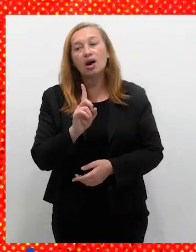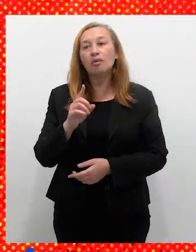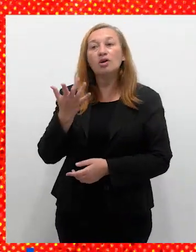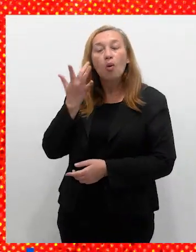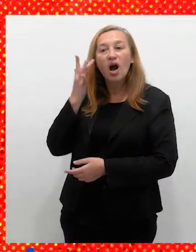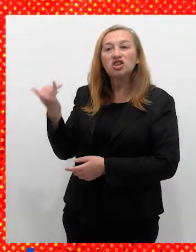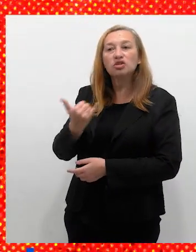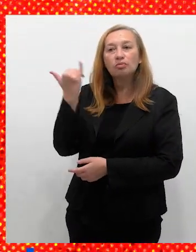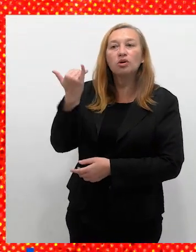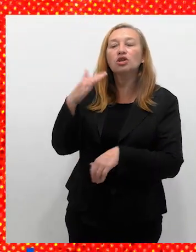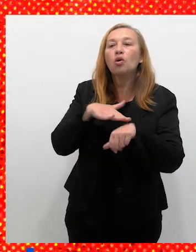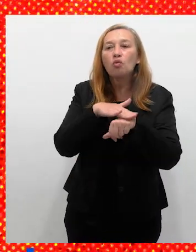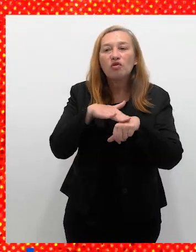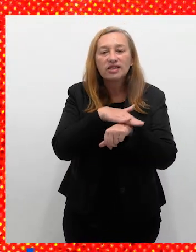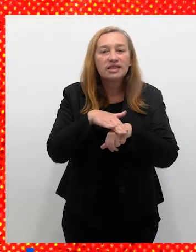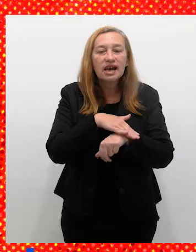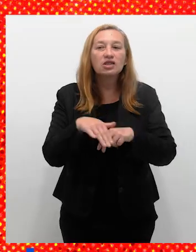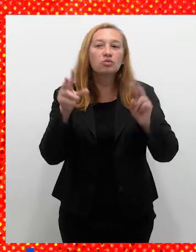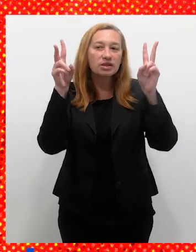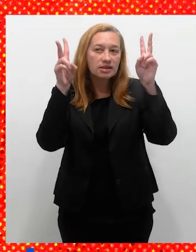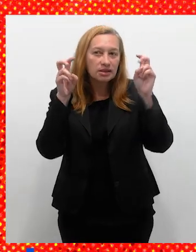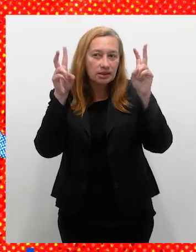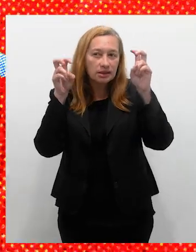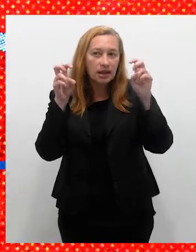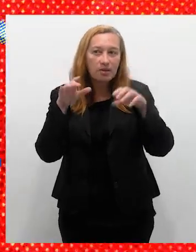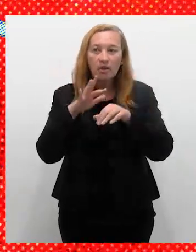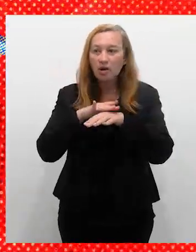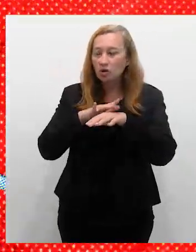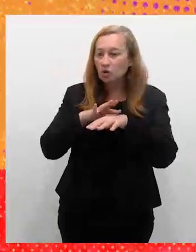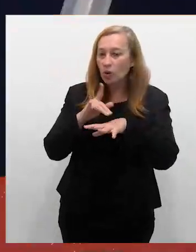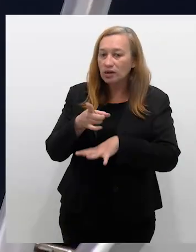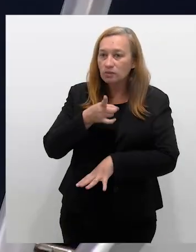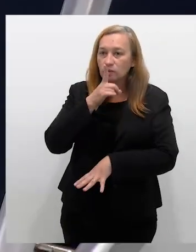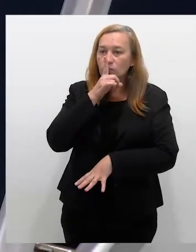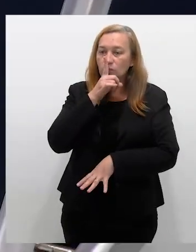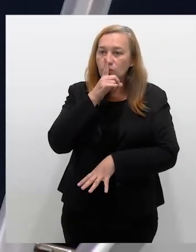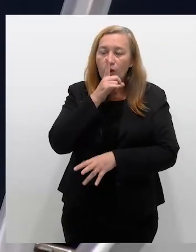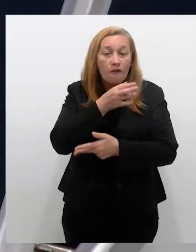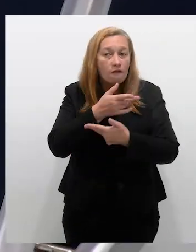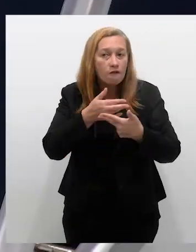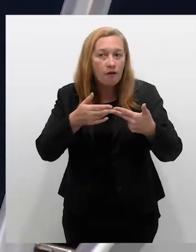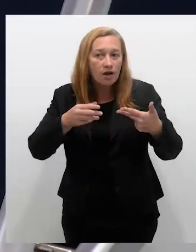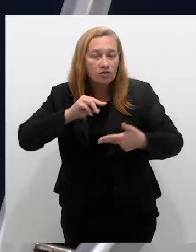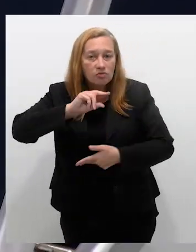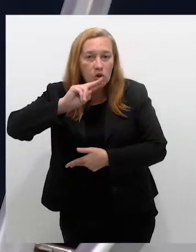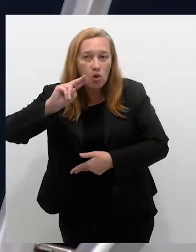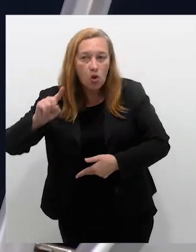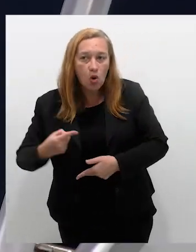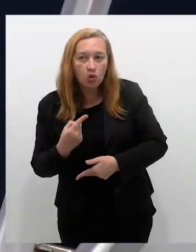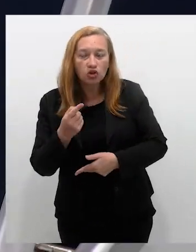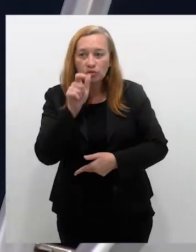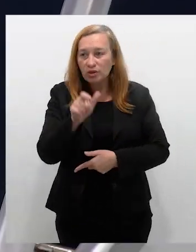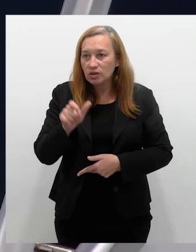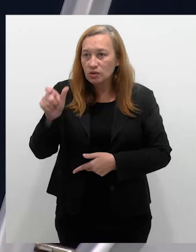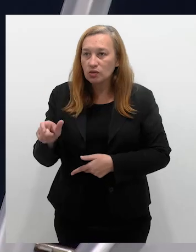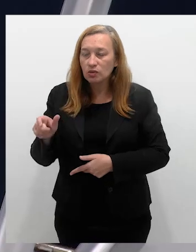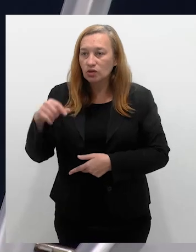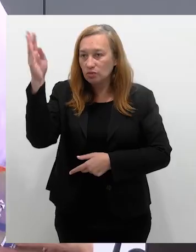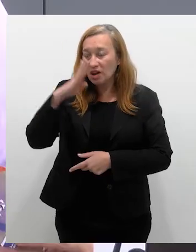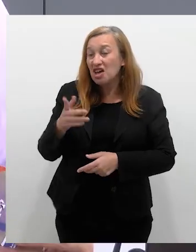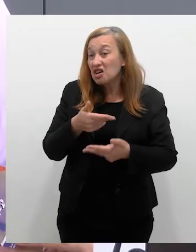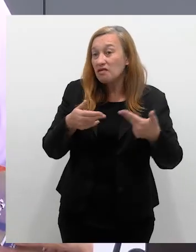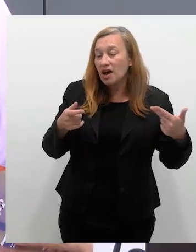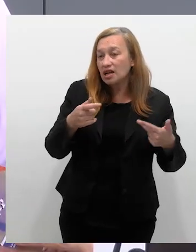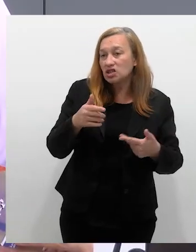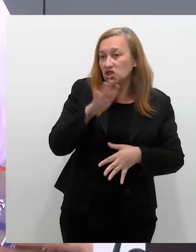muito importante a gente conversar sobre isso, né? É uma doença silenciosa que atinge milhões de brasileiros. Tem muitas crianças